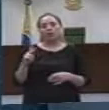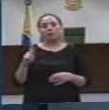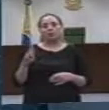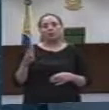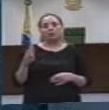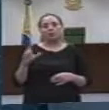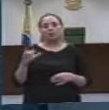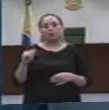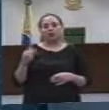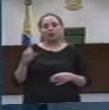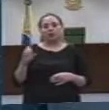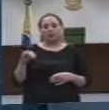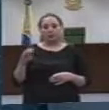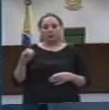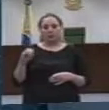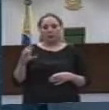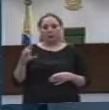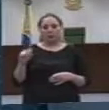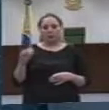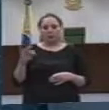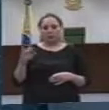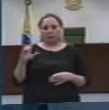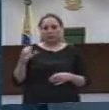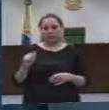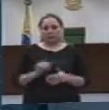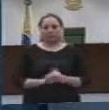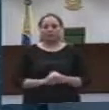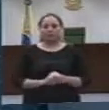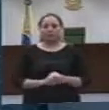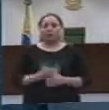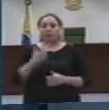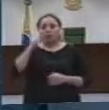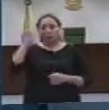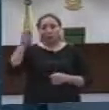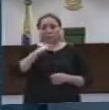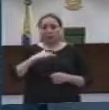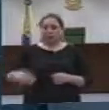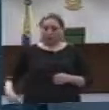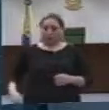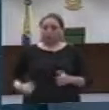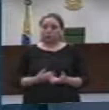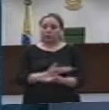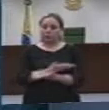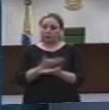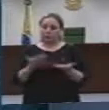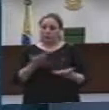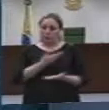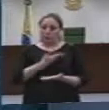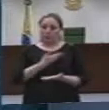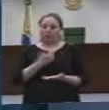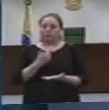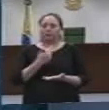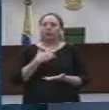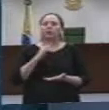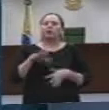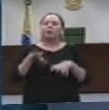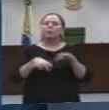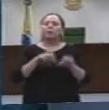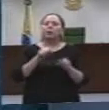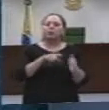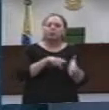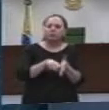ministro Gilberto Barroso e colegas eu fiz um levantamento trouxe aqui 24